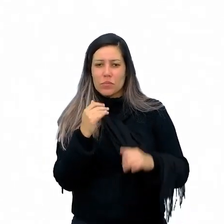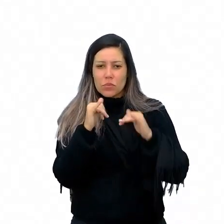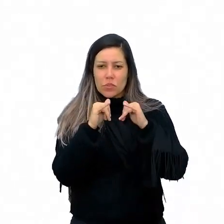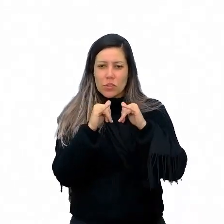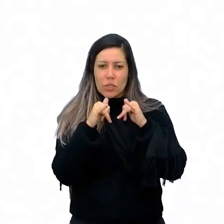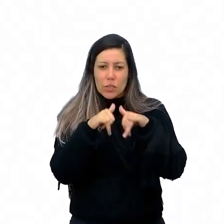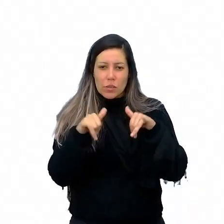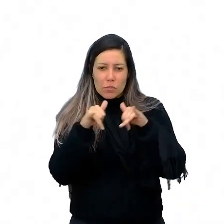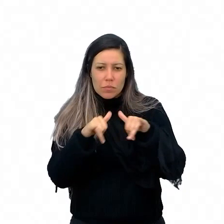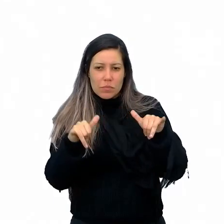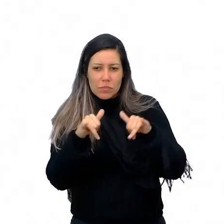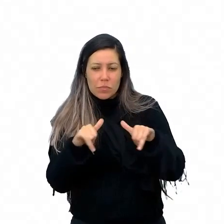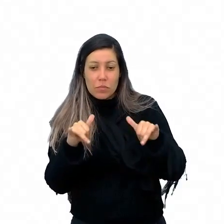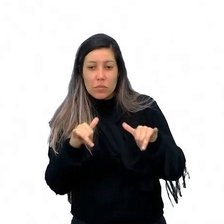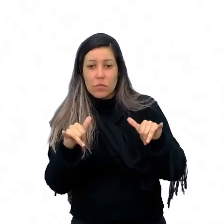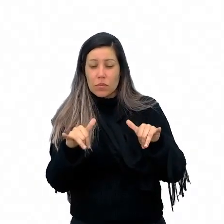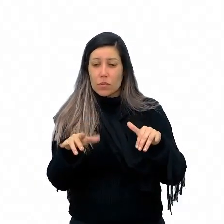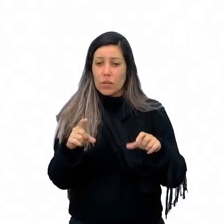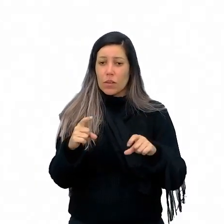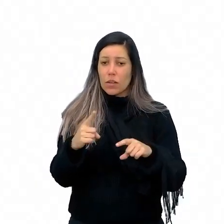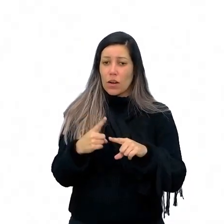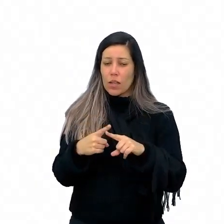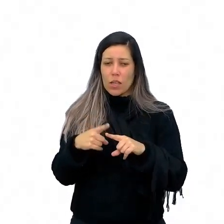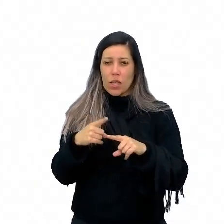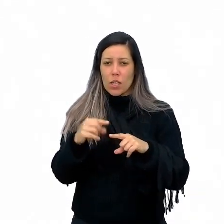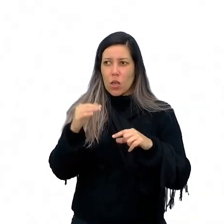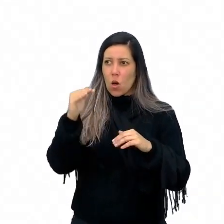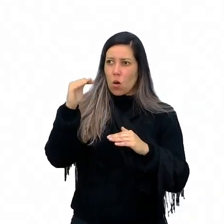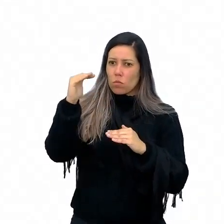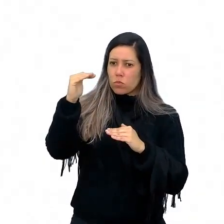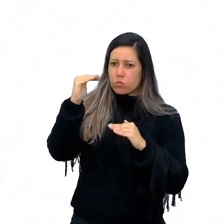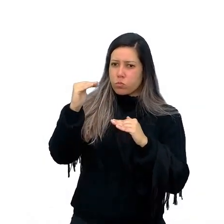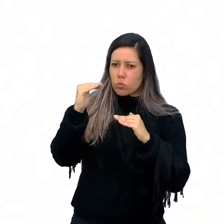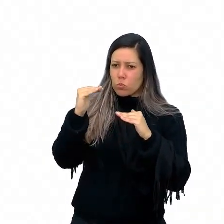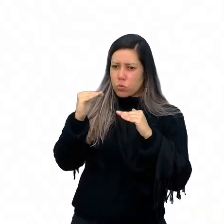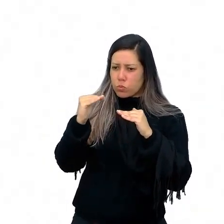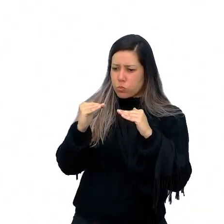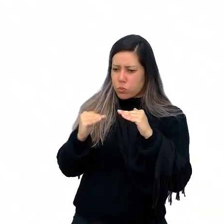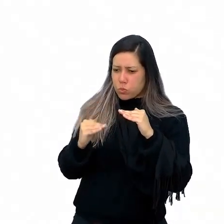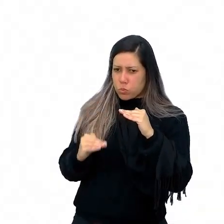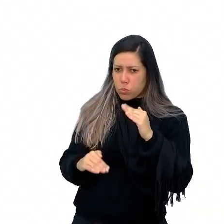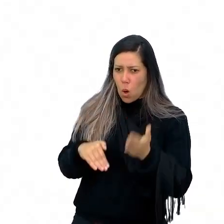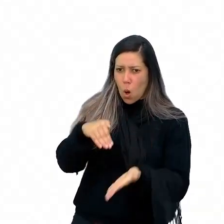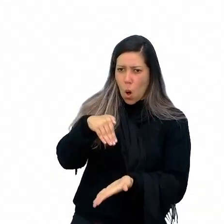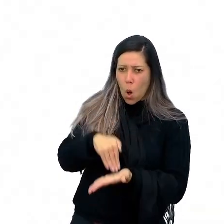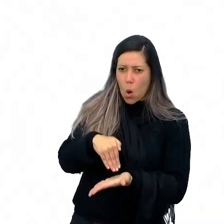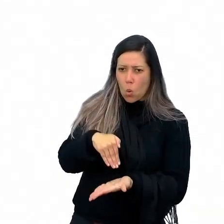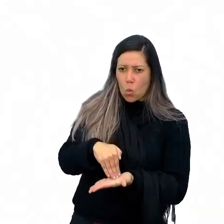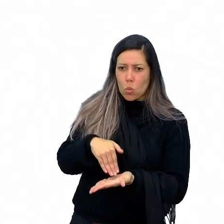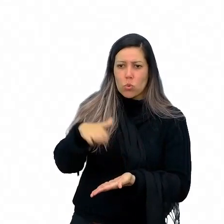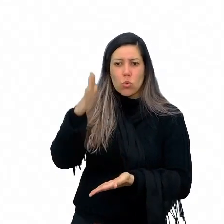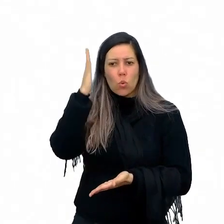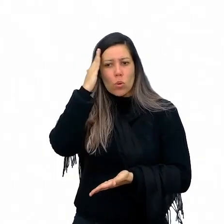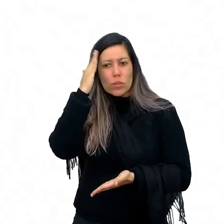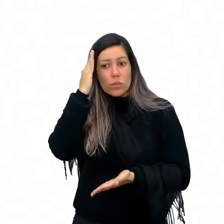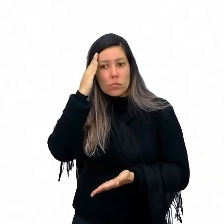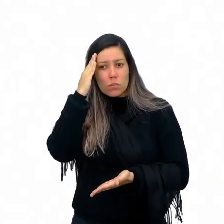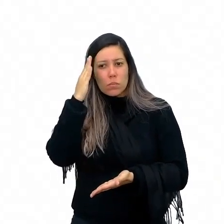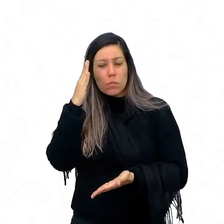ordem quase que aleatória, né? Então, e por último, conhecimento do conteúdo e